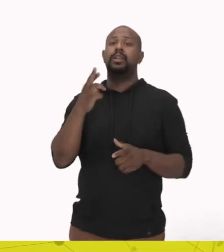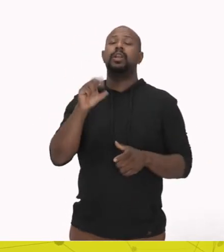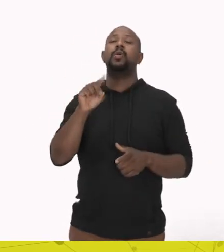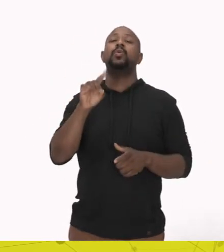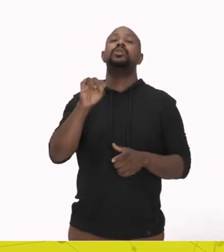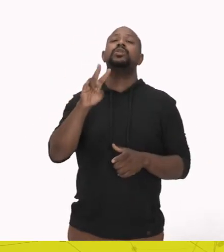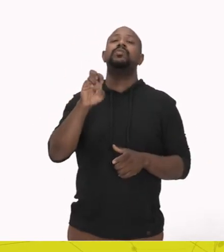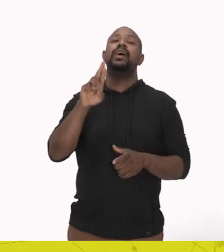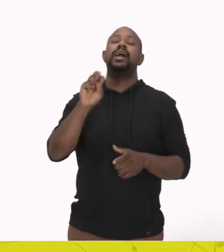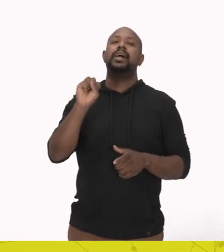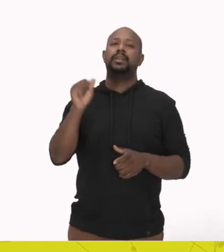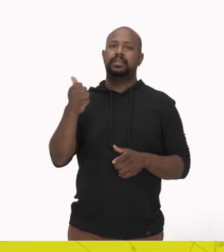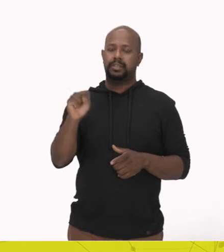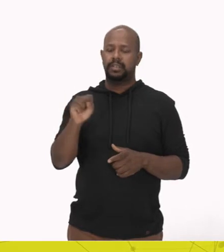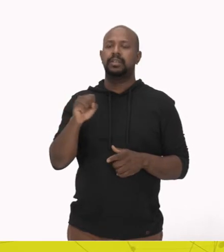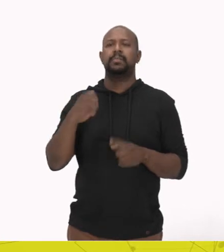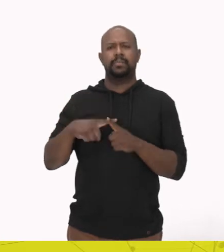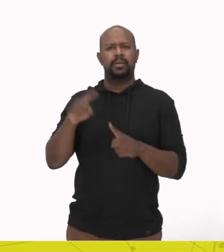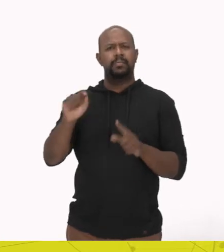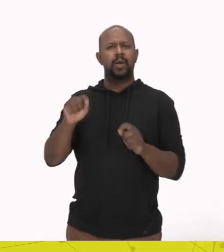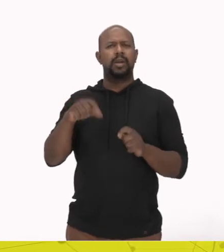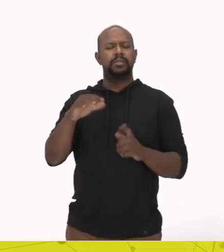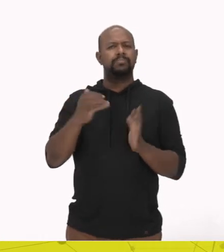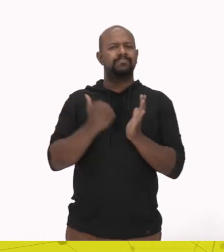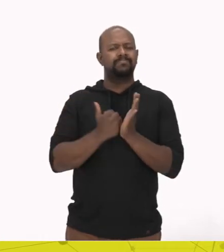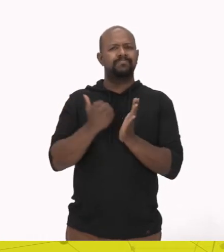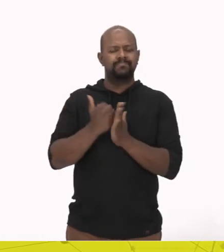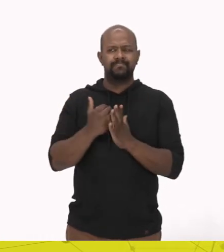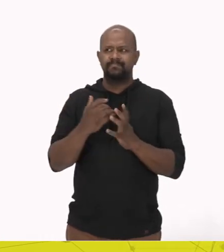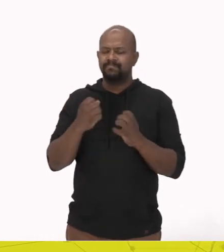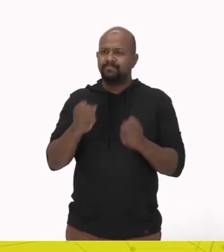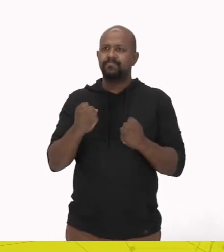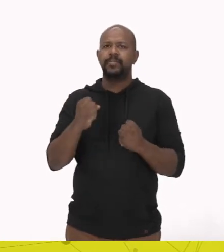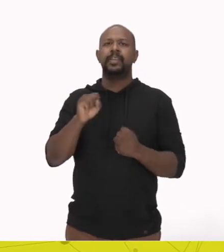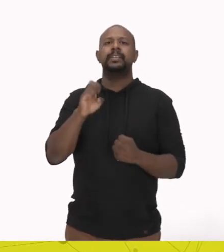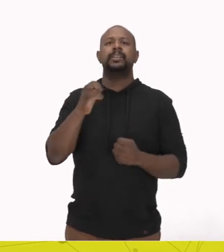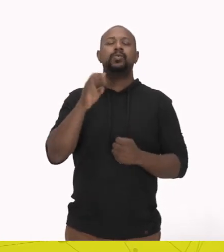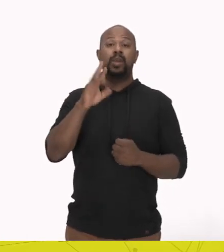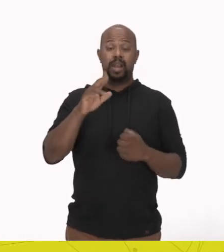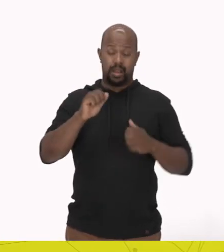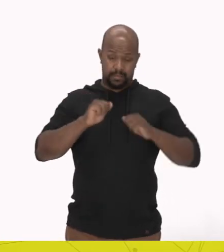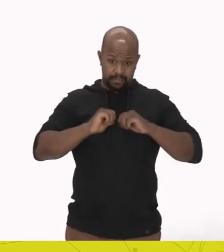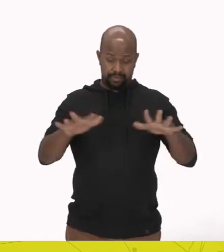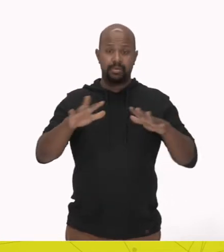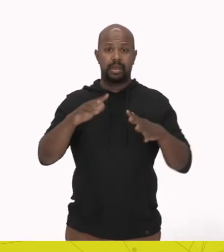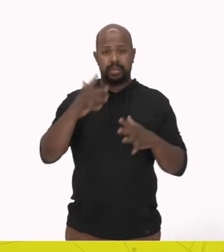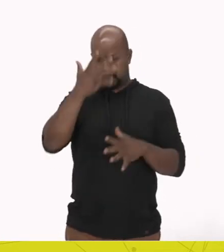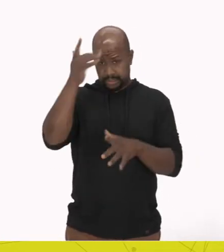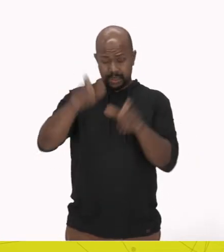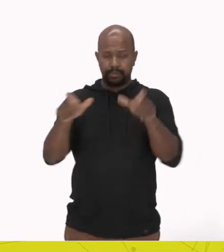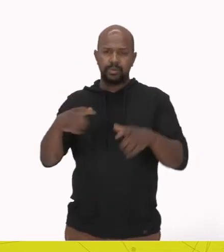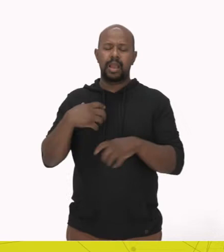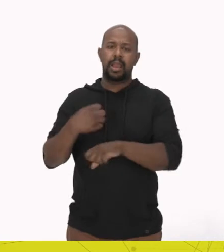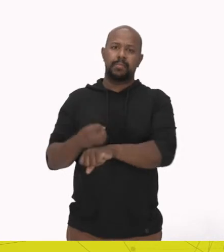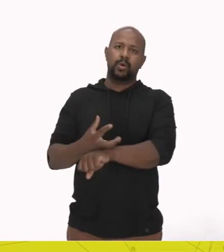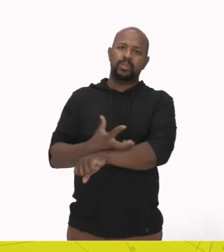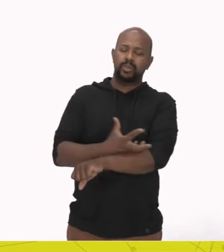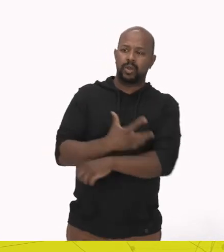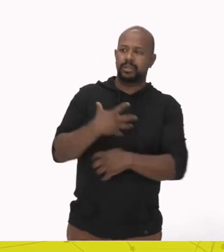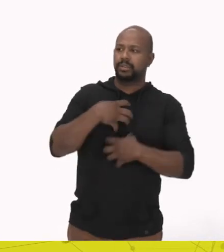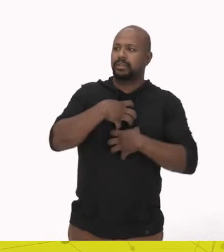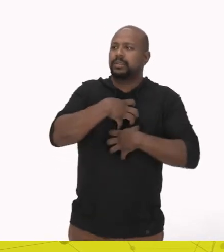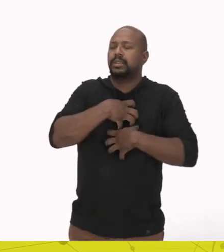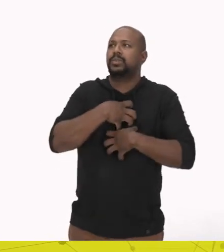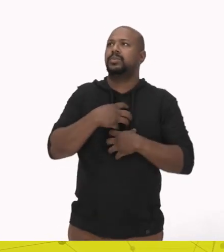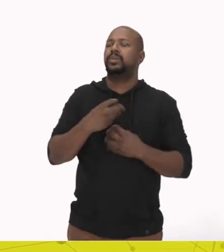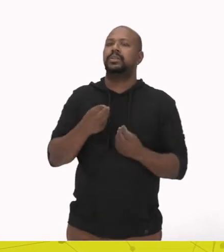pessoas neurodiversas, porque eles podem provocar sobrecarga sensorial e desencadear no sujeito